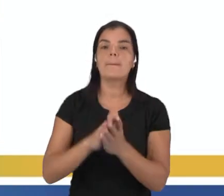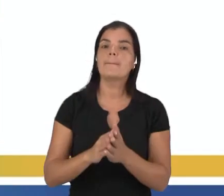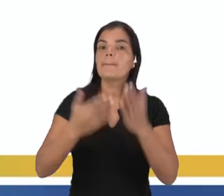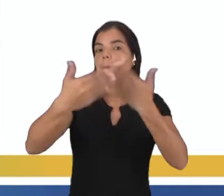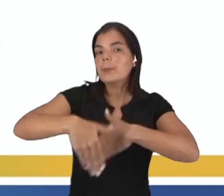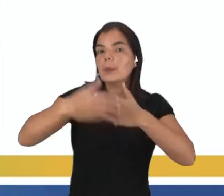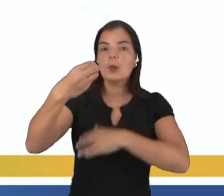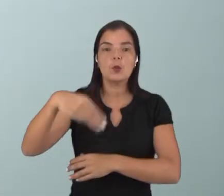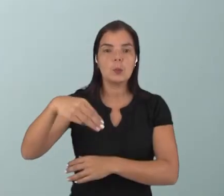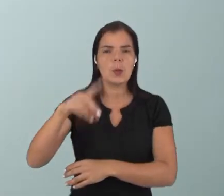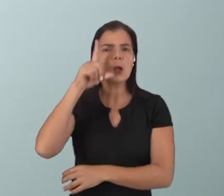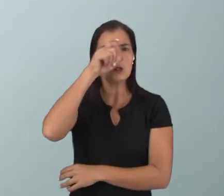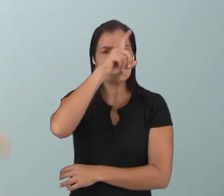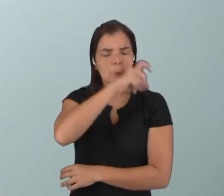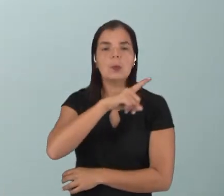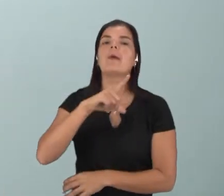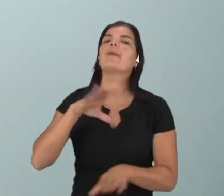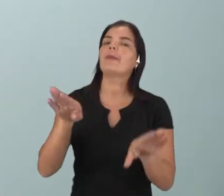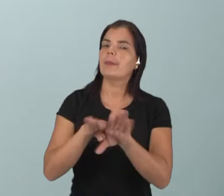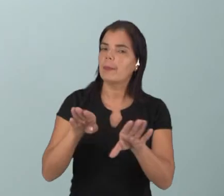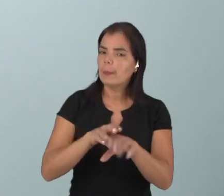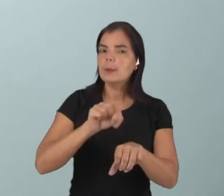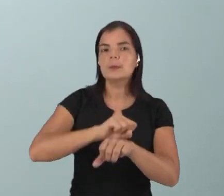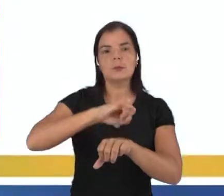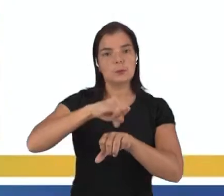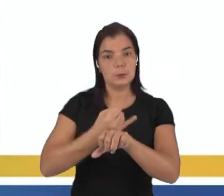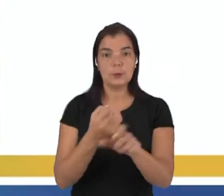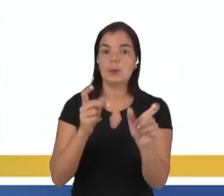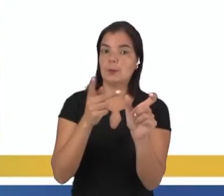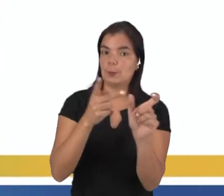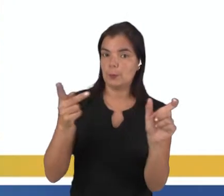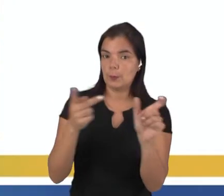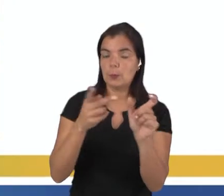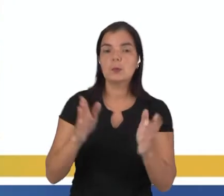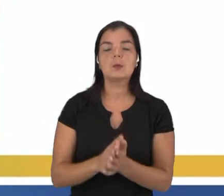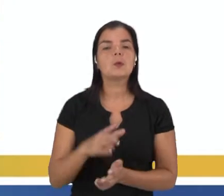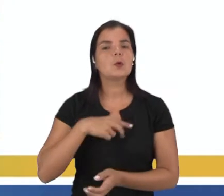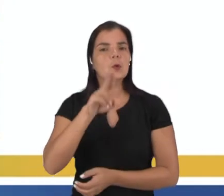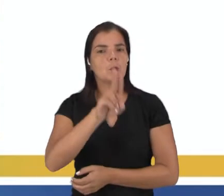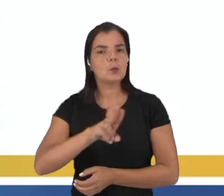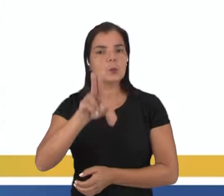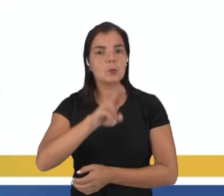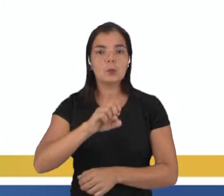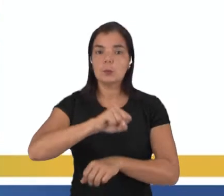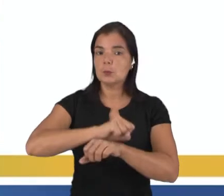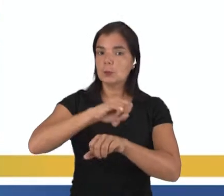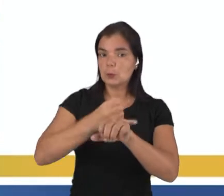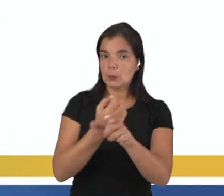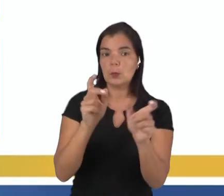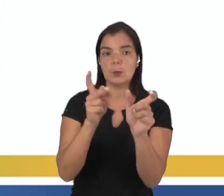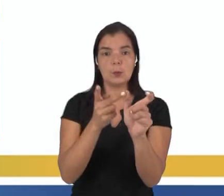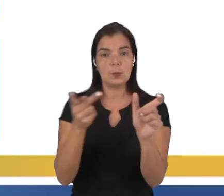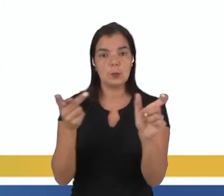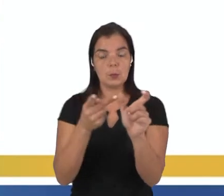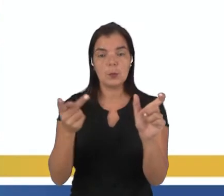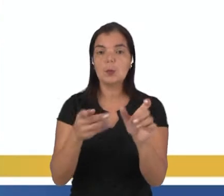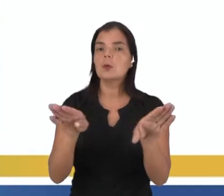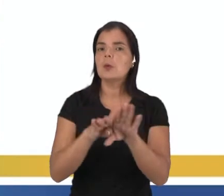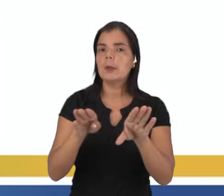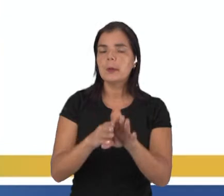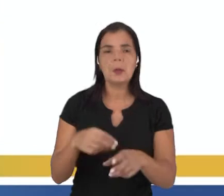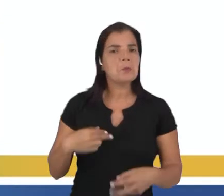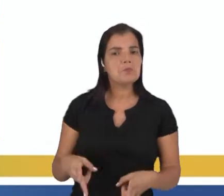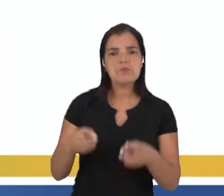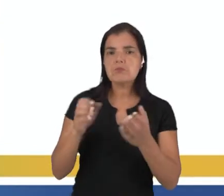difícil, também tem um sujeito e um predicado. Tá? E aí, estamos usando sujeito e predicado nessas frases e nem nos damos